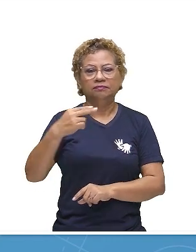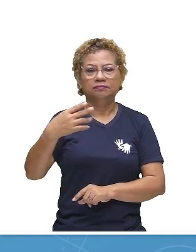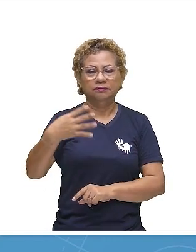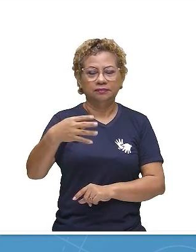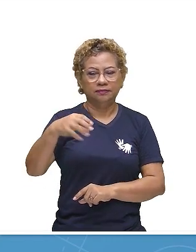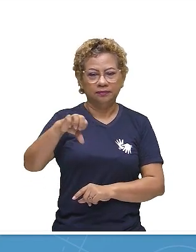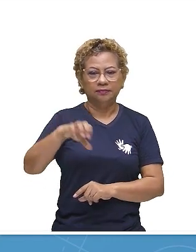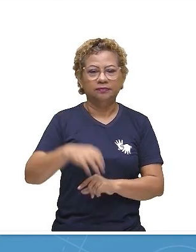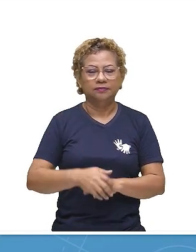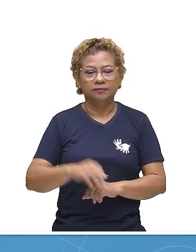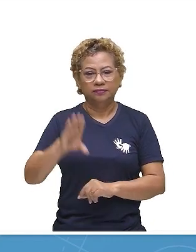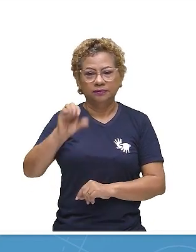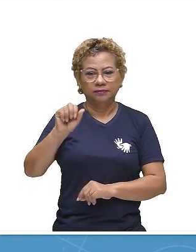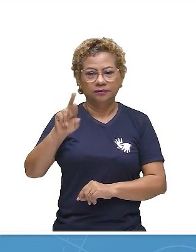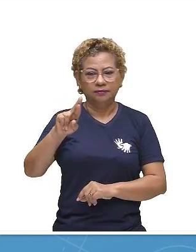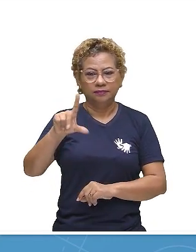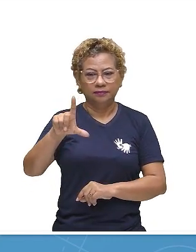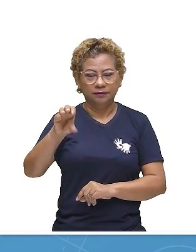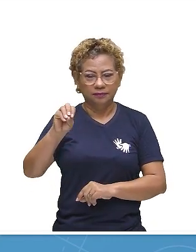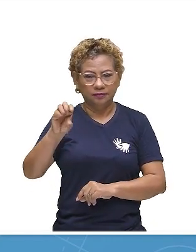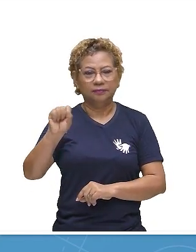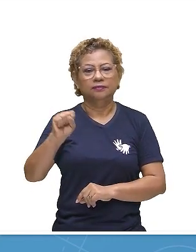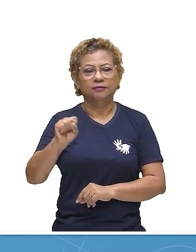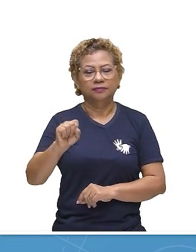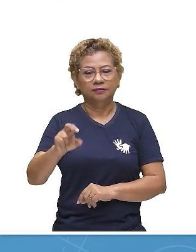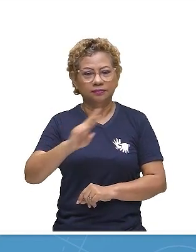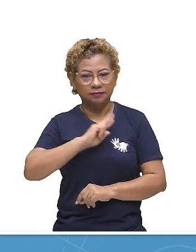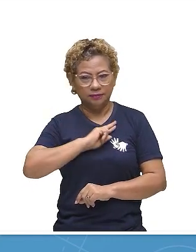também está dizendo aqui, né? 7 vezes 7, beleza.